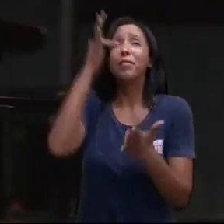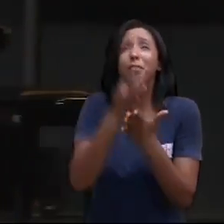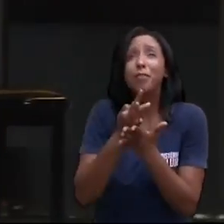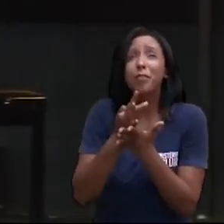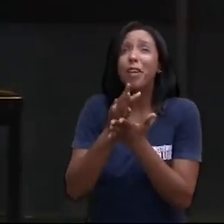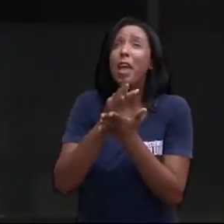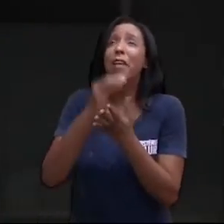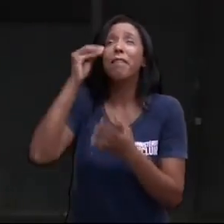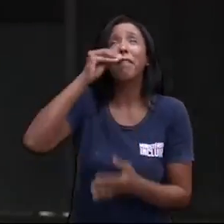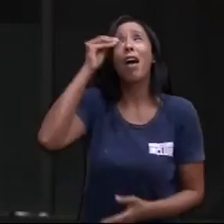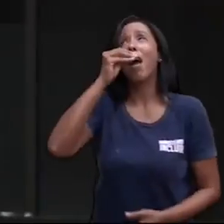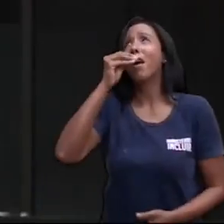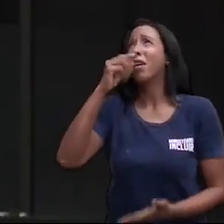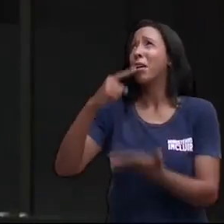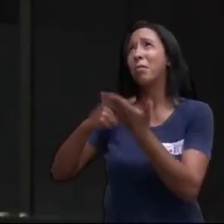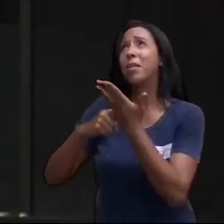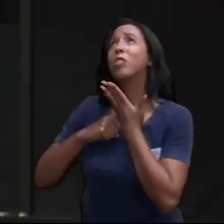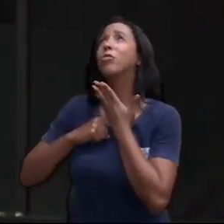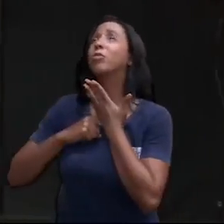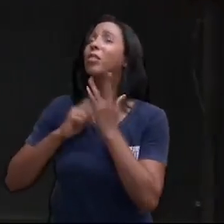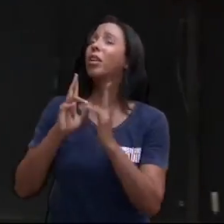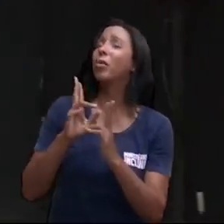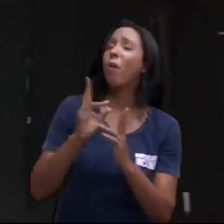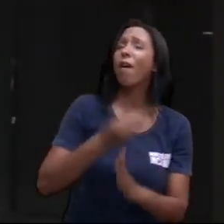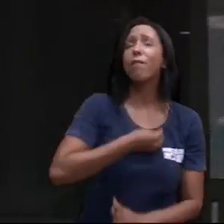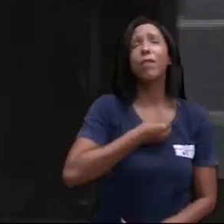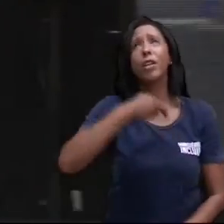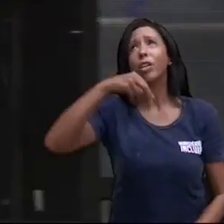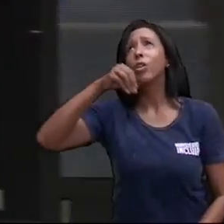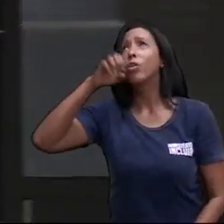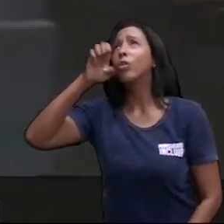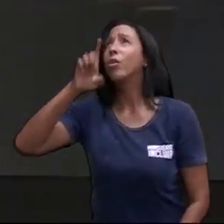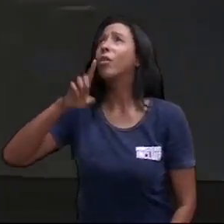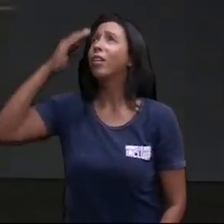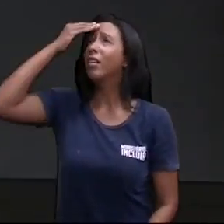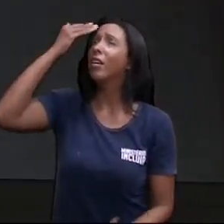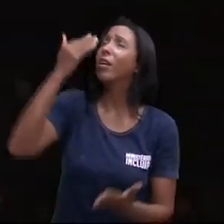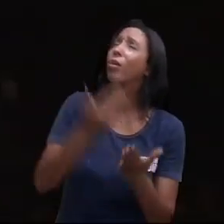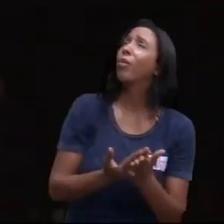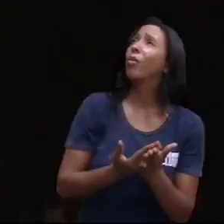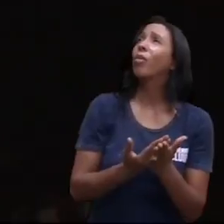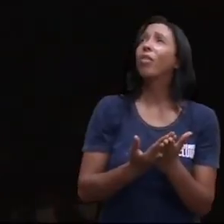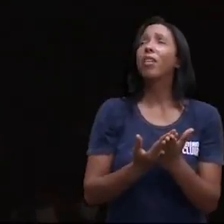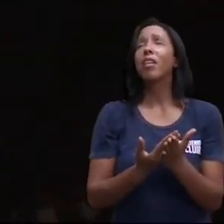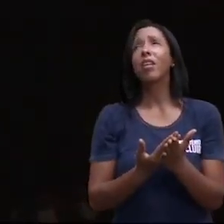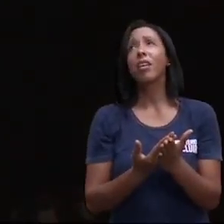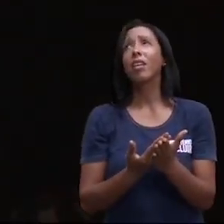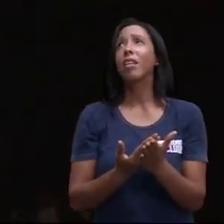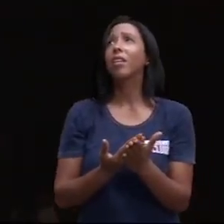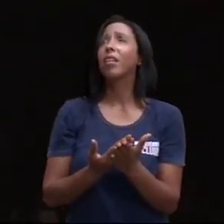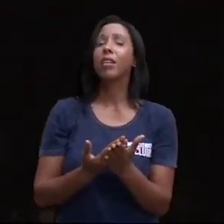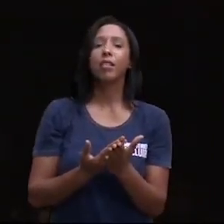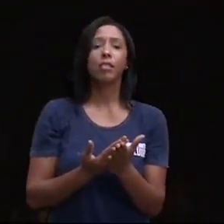me ajuda a ser como Noé para crer diante da dor